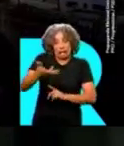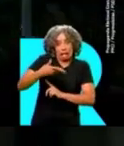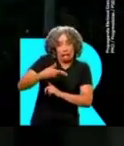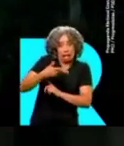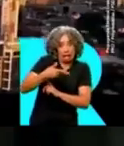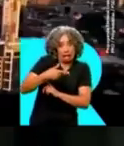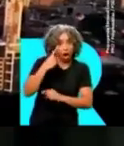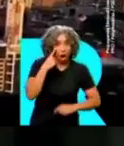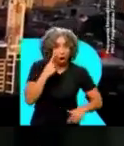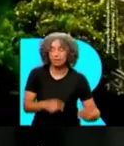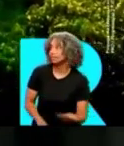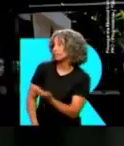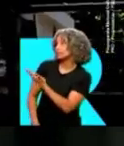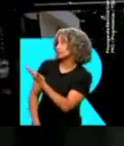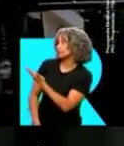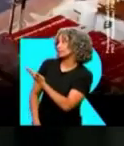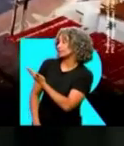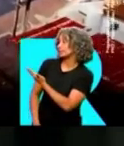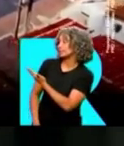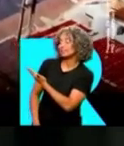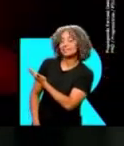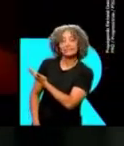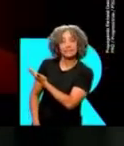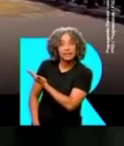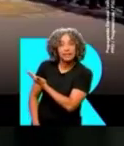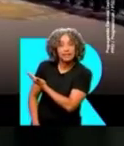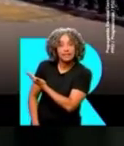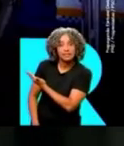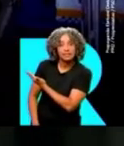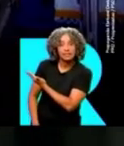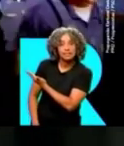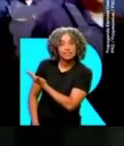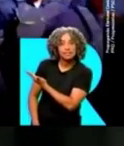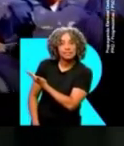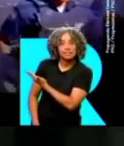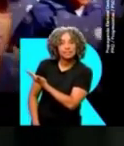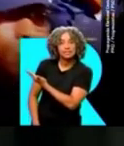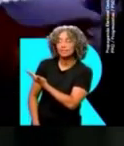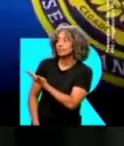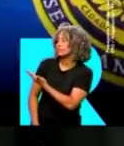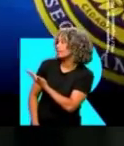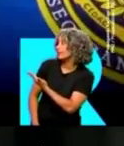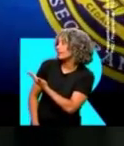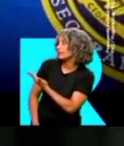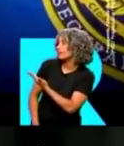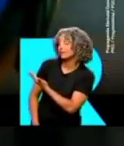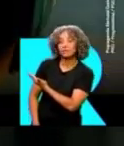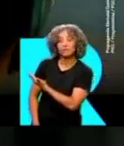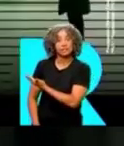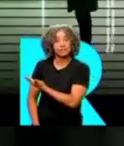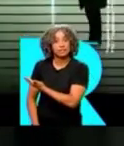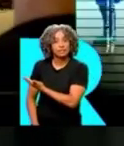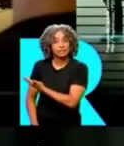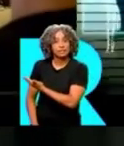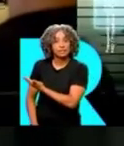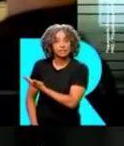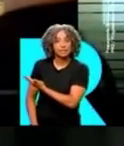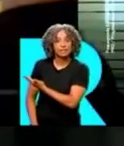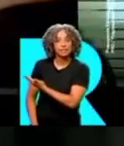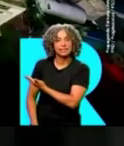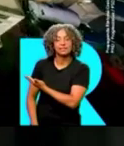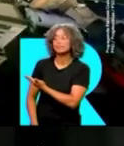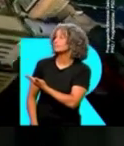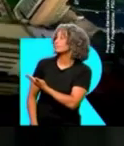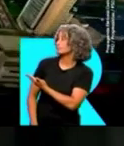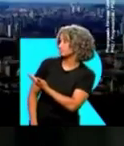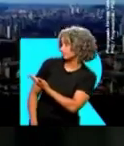Aumenta aí mais um pouquinho. Novas UFAs, novos hospitais. Reforçou, valorizou e equipou a Guarda Civil Metropolitana. Está instalando 20 mil câmeras de